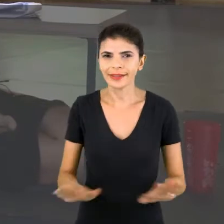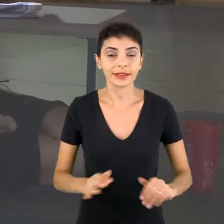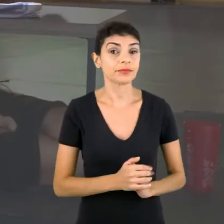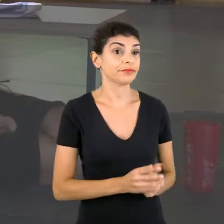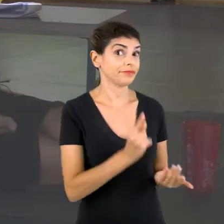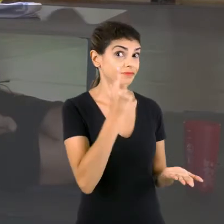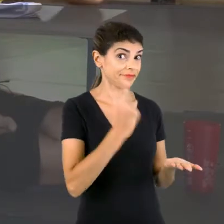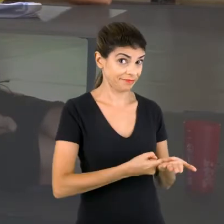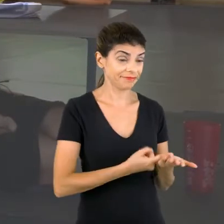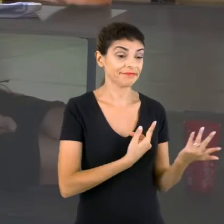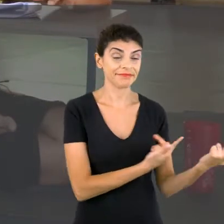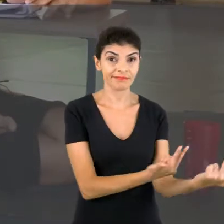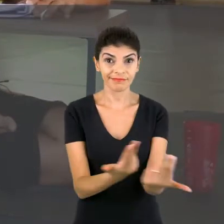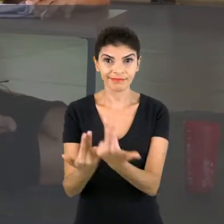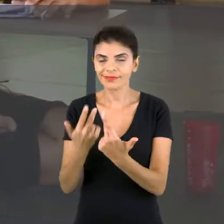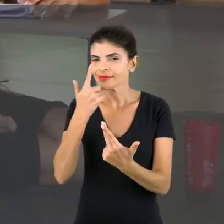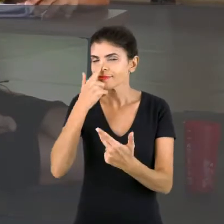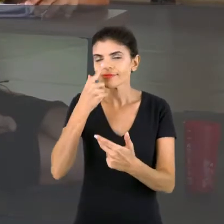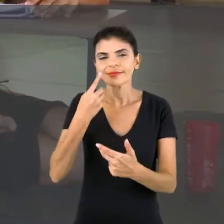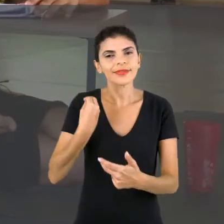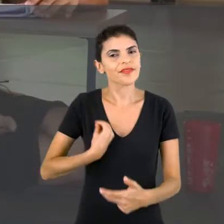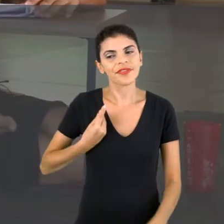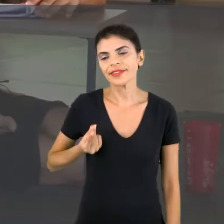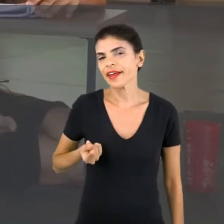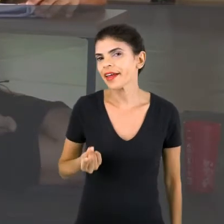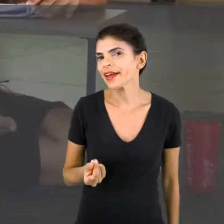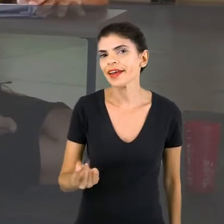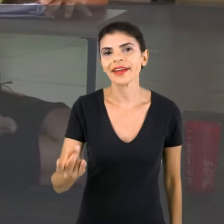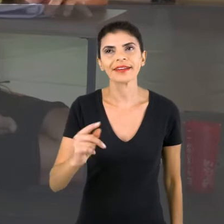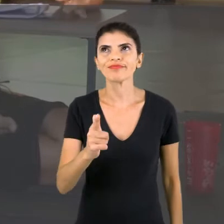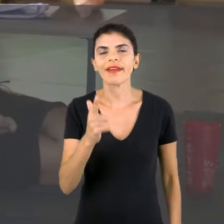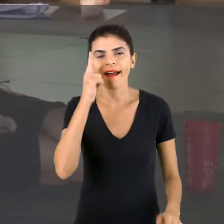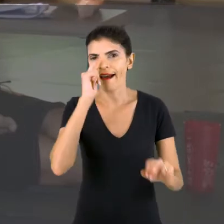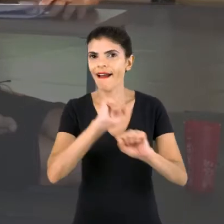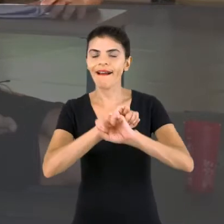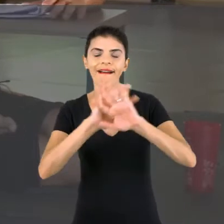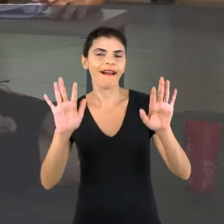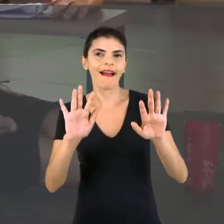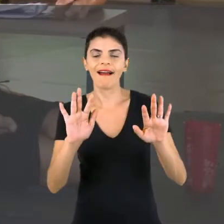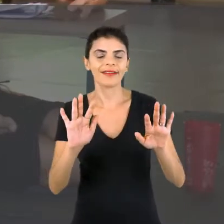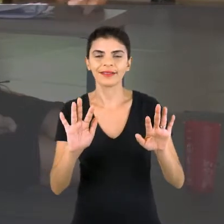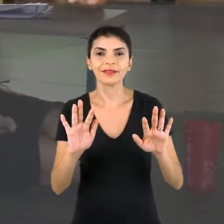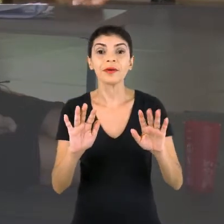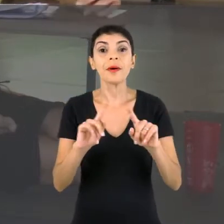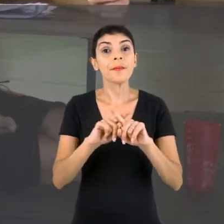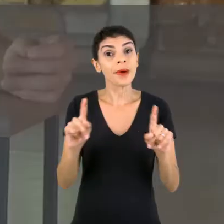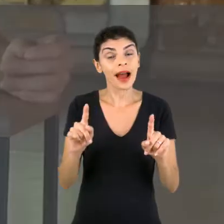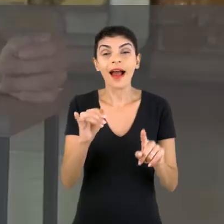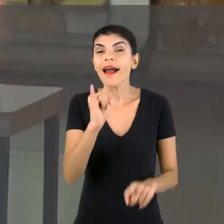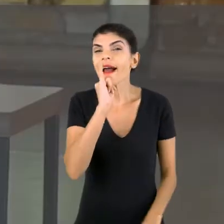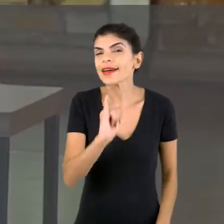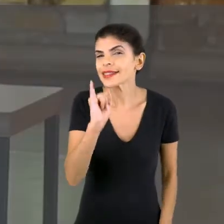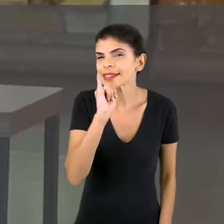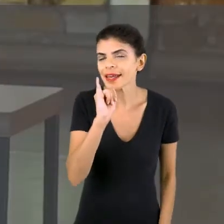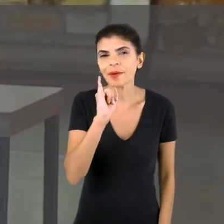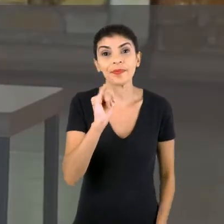assim, né? Até porque o pacto da horizontalidade é uma busca eterna. É uma busca eterna, não é muito claro e não necessariamente alcançável. E eu